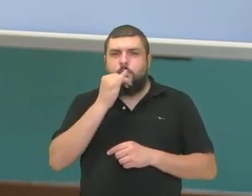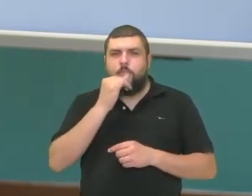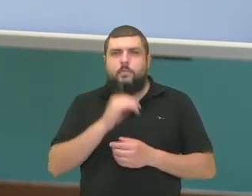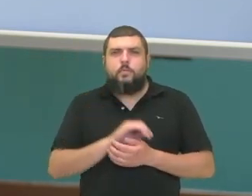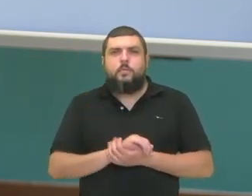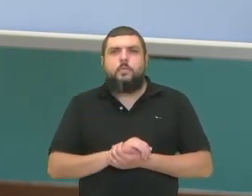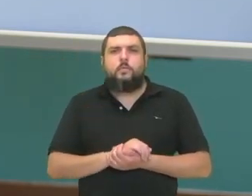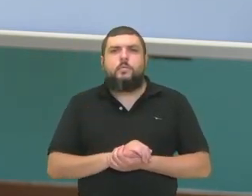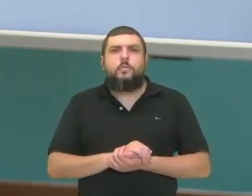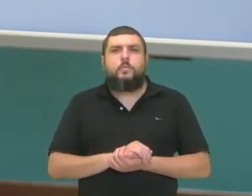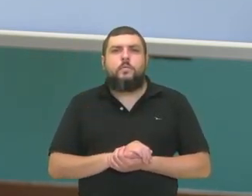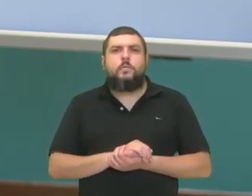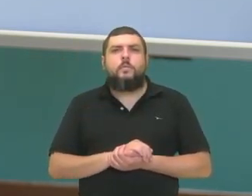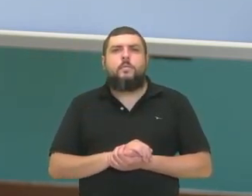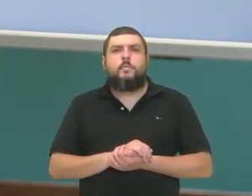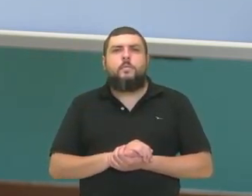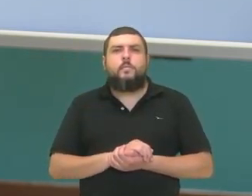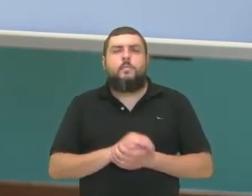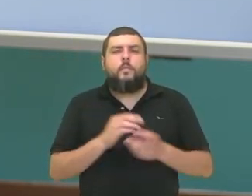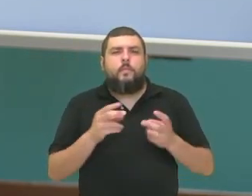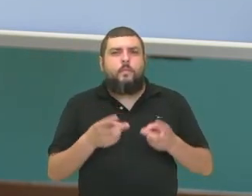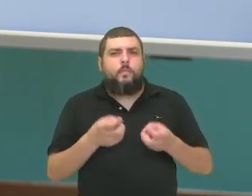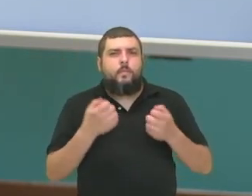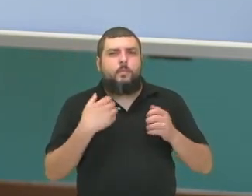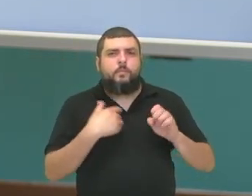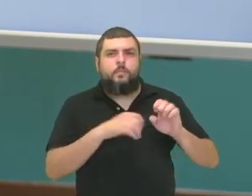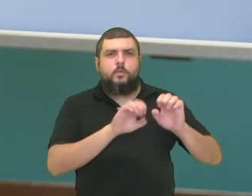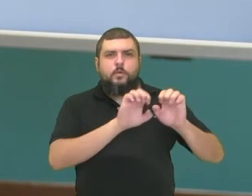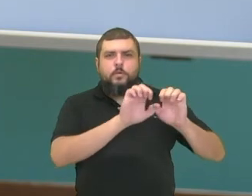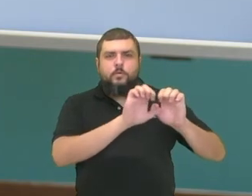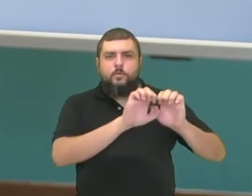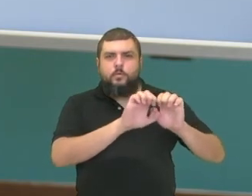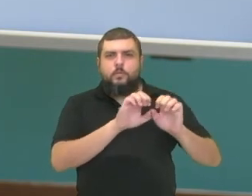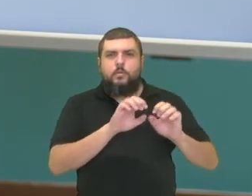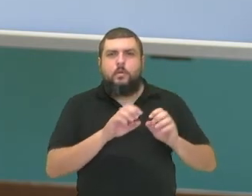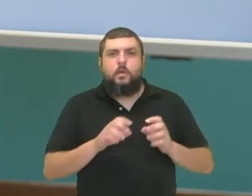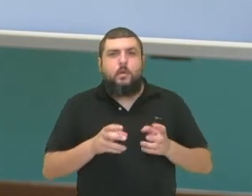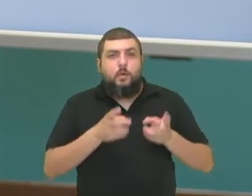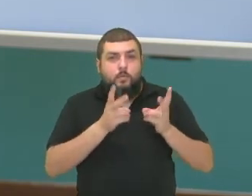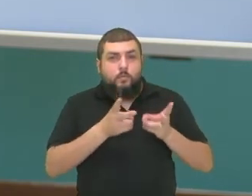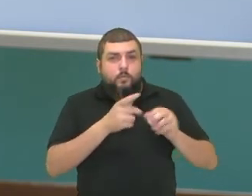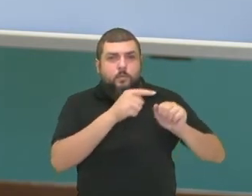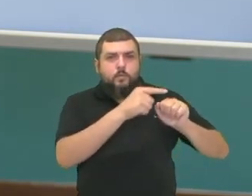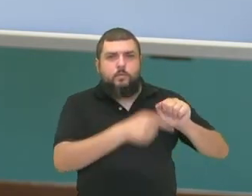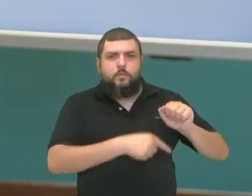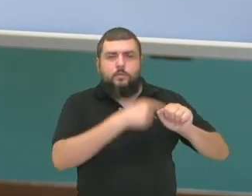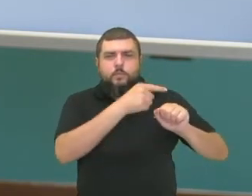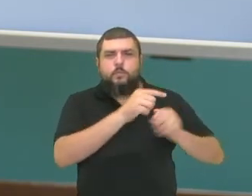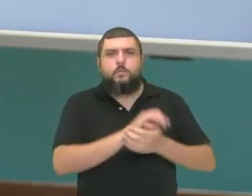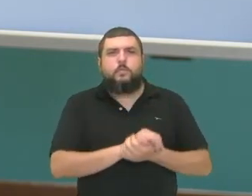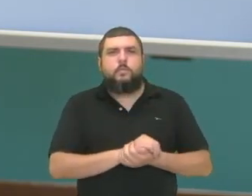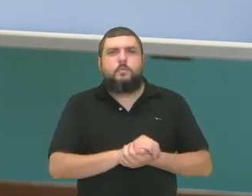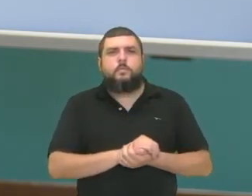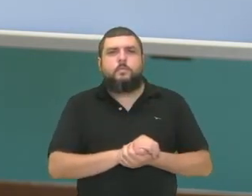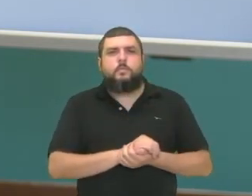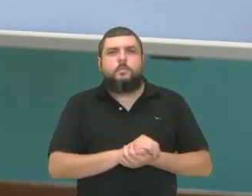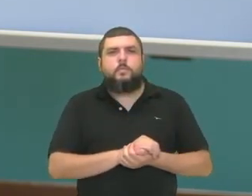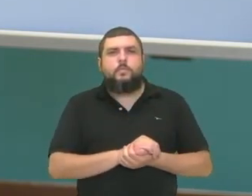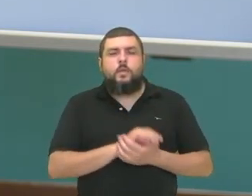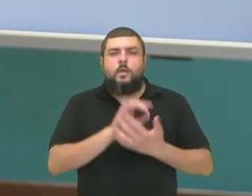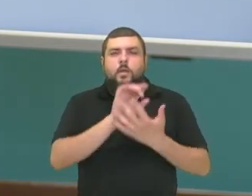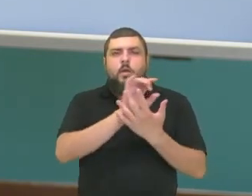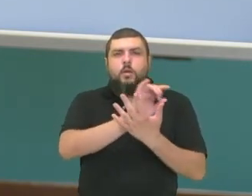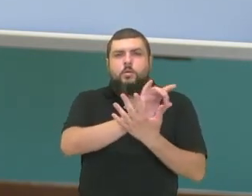visualizar. Observe essa estrutura, mesmos átomos, as substâncias pertencem